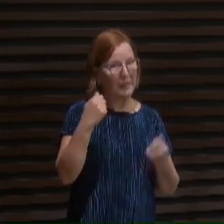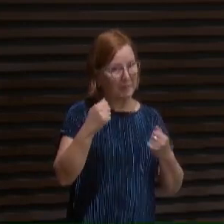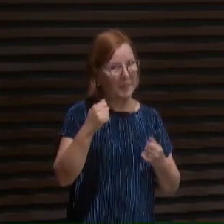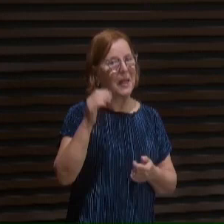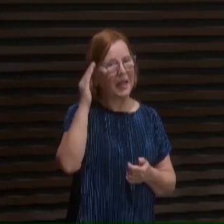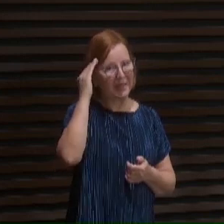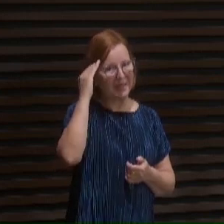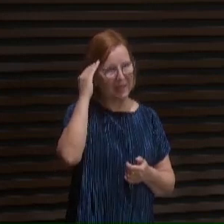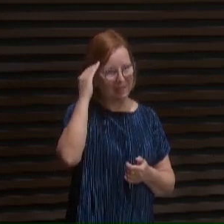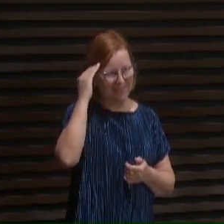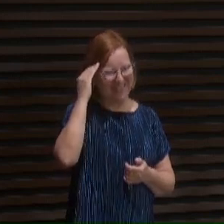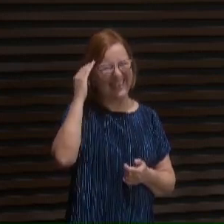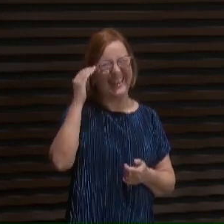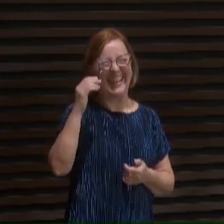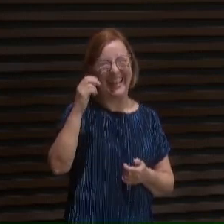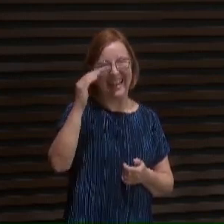Vamos aprender a discernir.